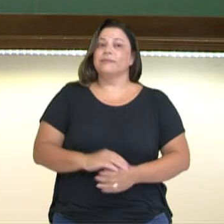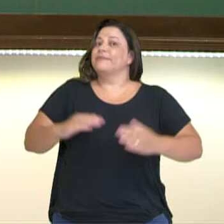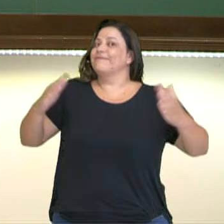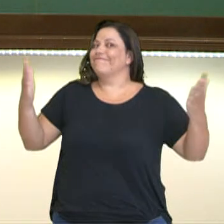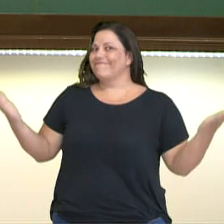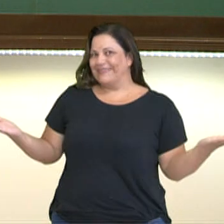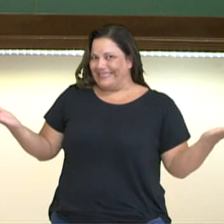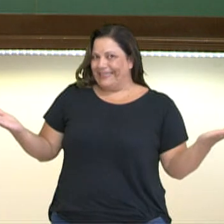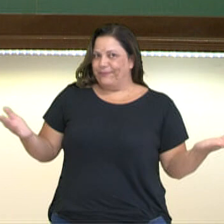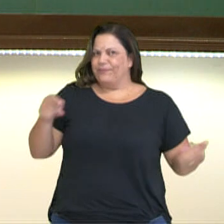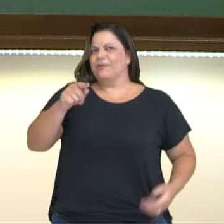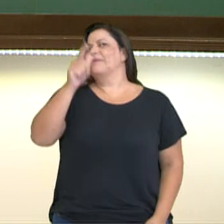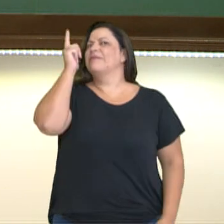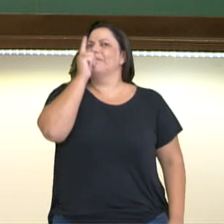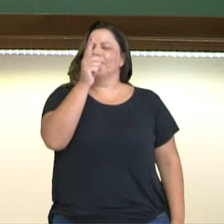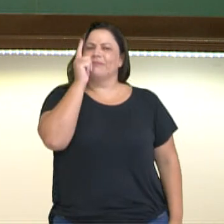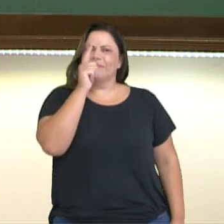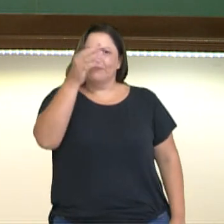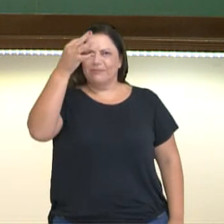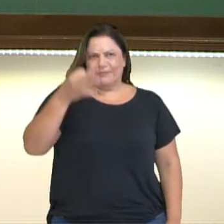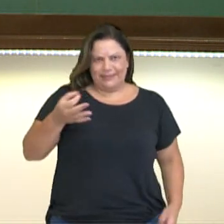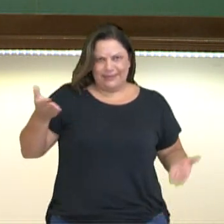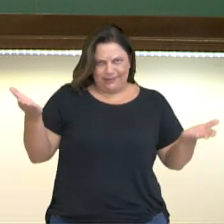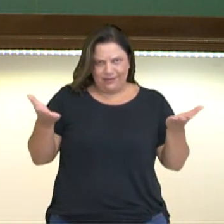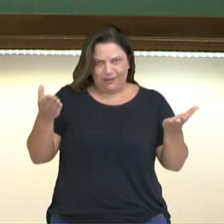Então, pessoal, vocês acertaram essa? Vamos ver?